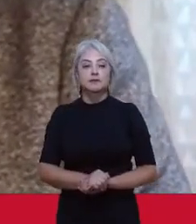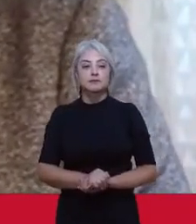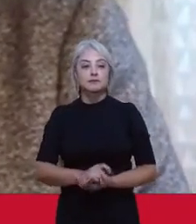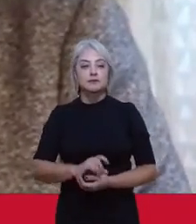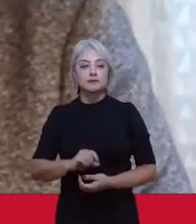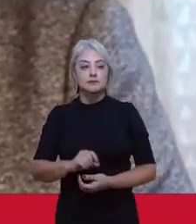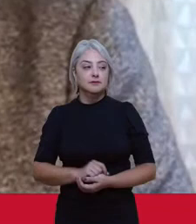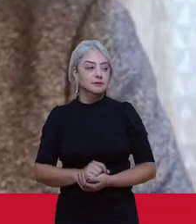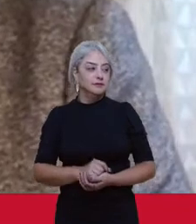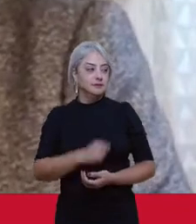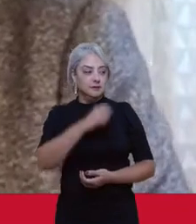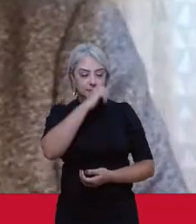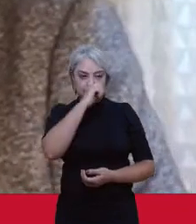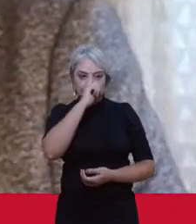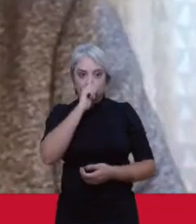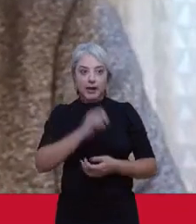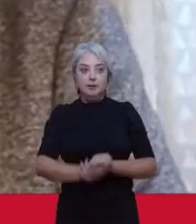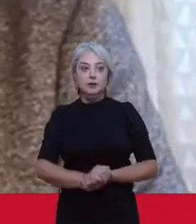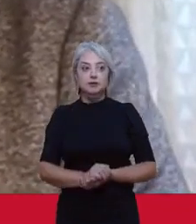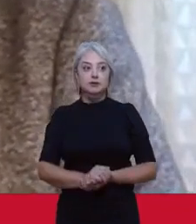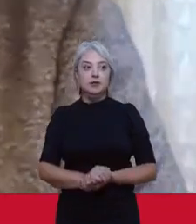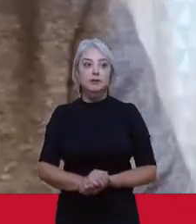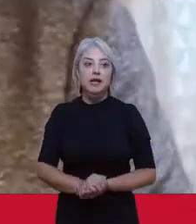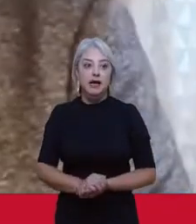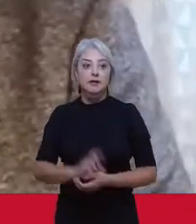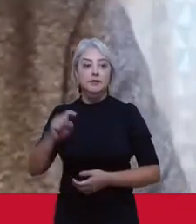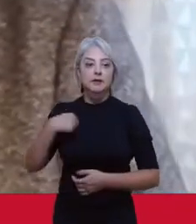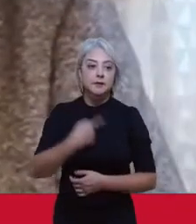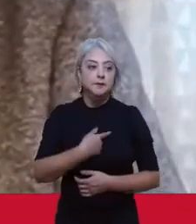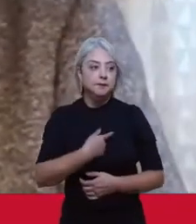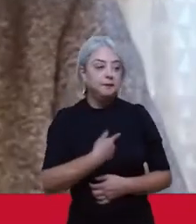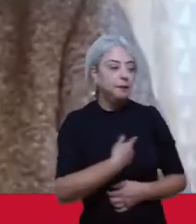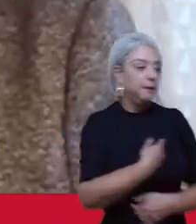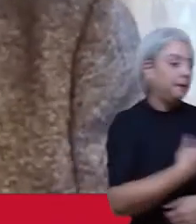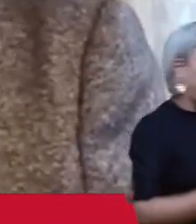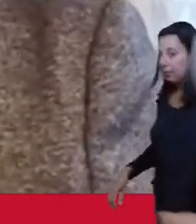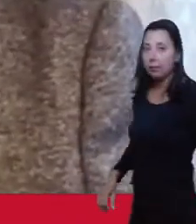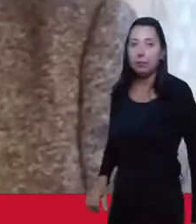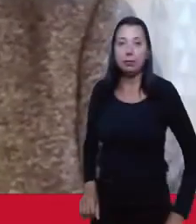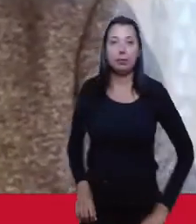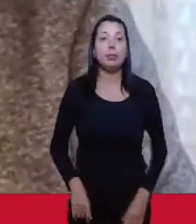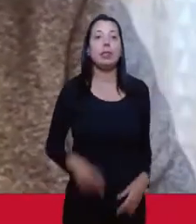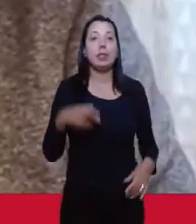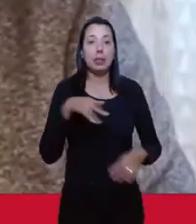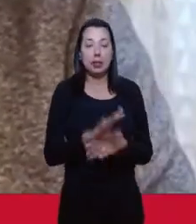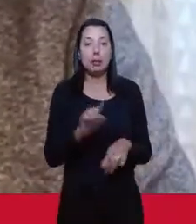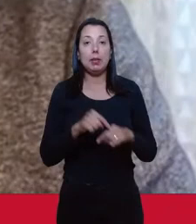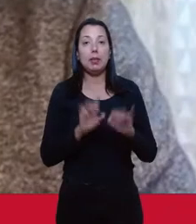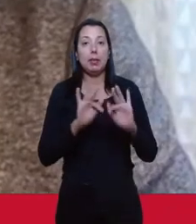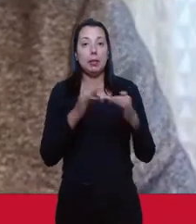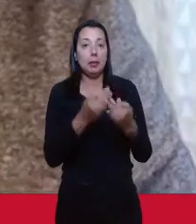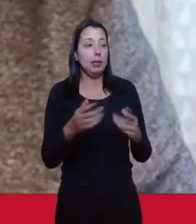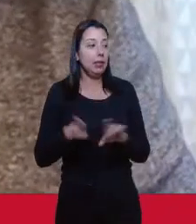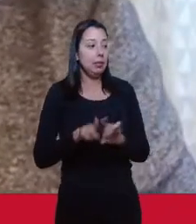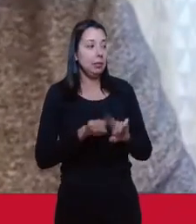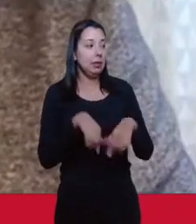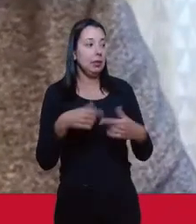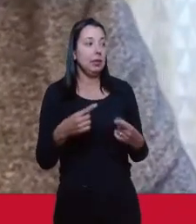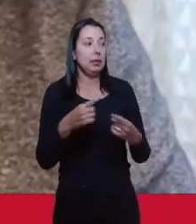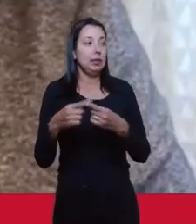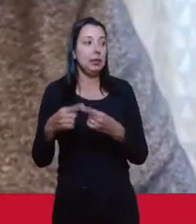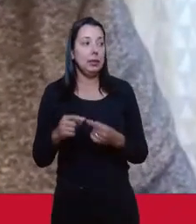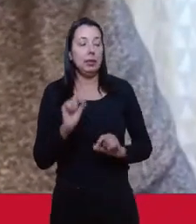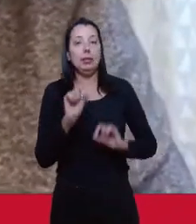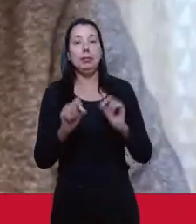país inteiro. Ele era conhecido do Rio de Janeiro, e conhecido do Rio de Janeiro principalmente porque desde sempre ele e sua família teve relações